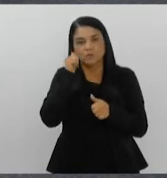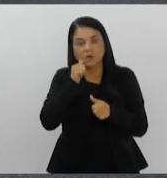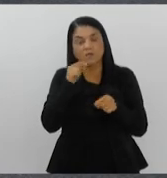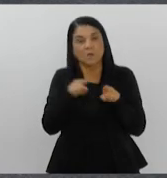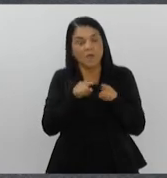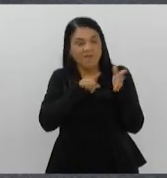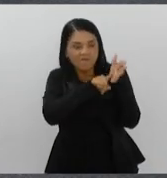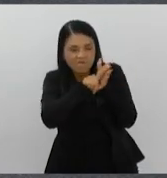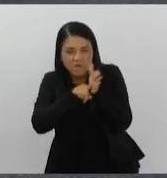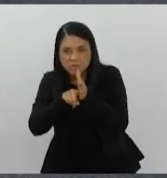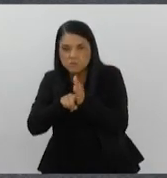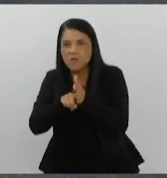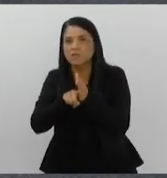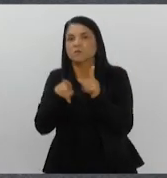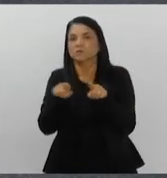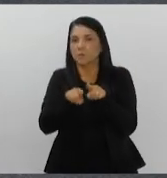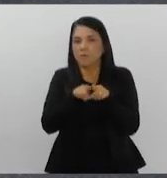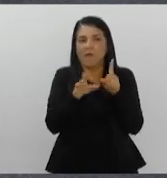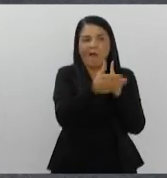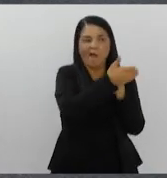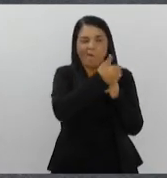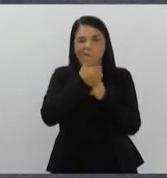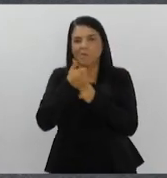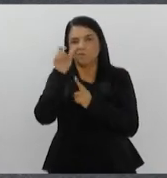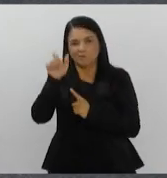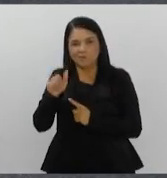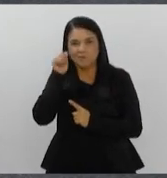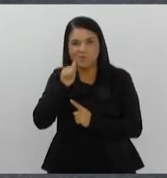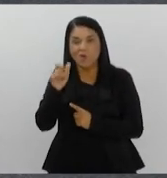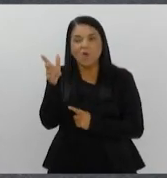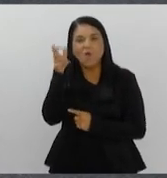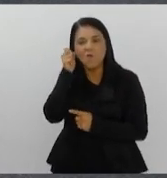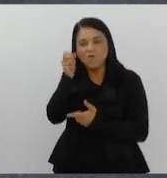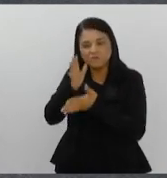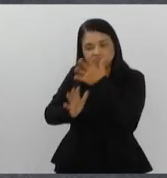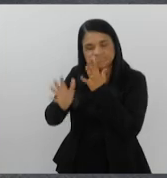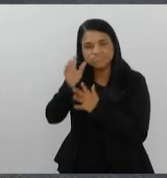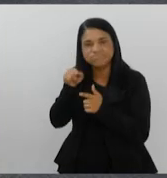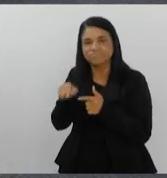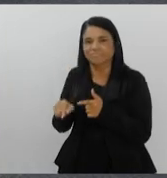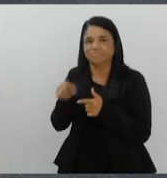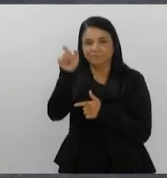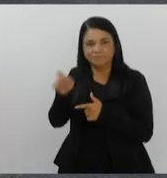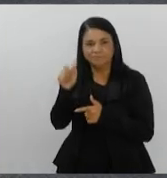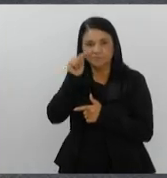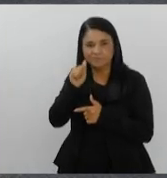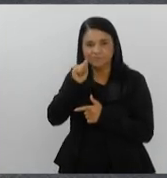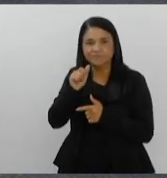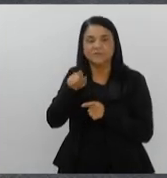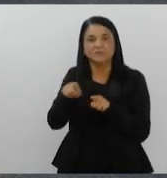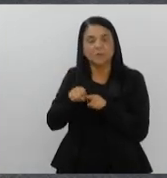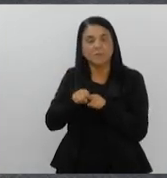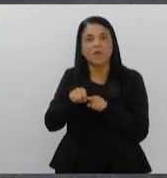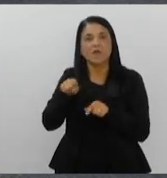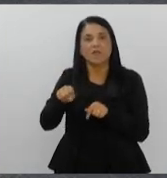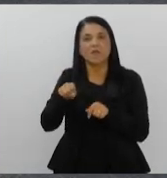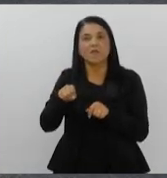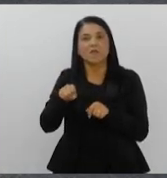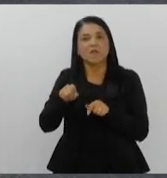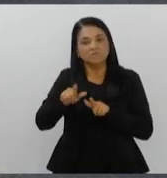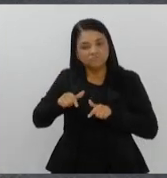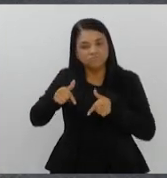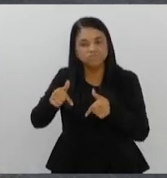de acolhimento, baseado na escuta ativa e na realização, preferencialmente, ali